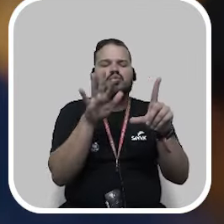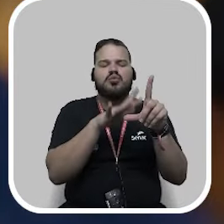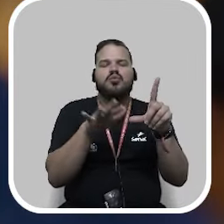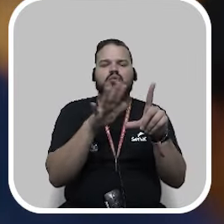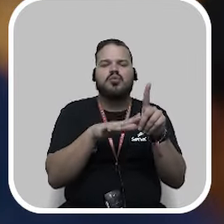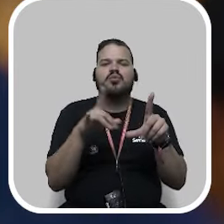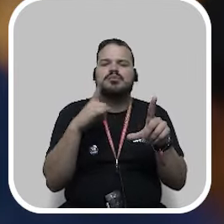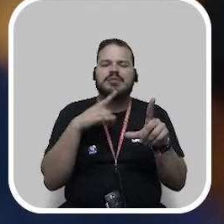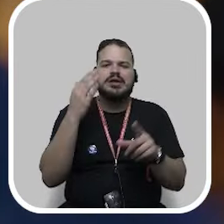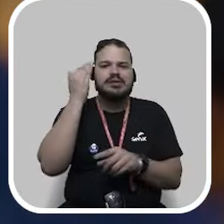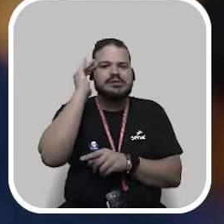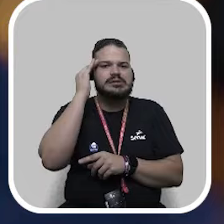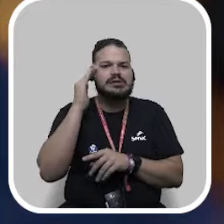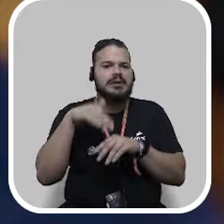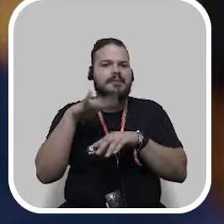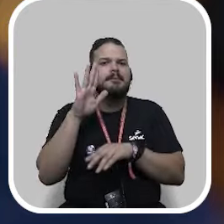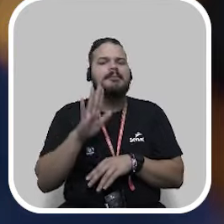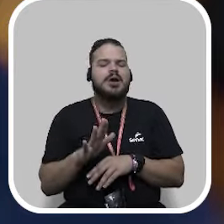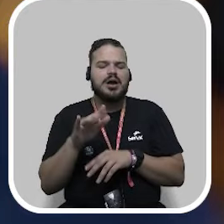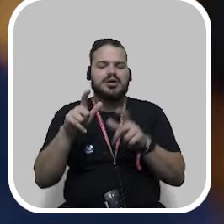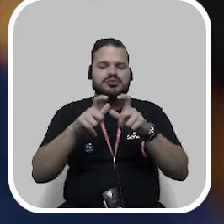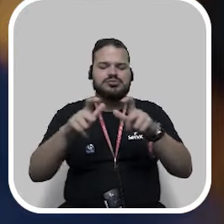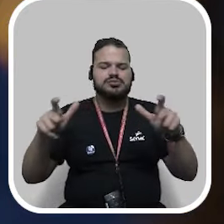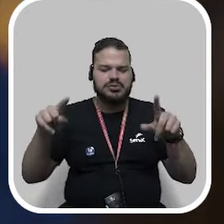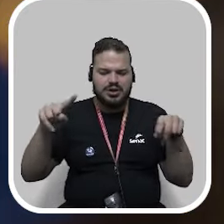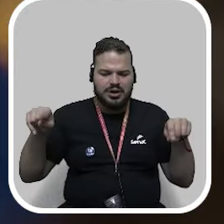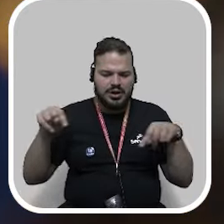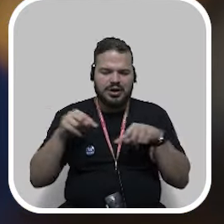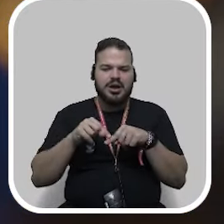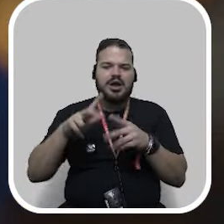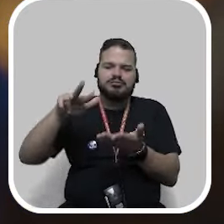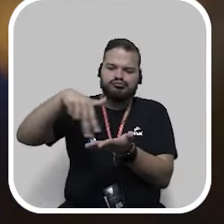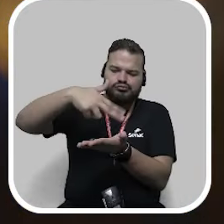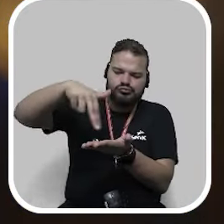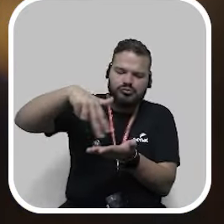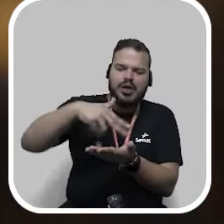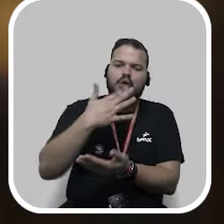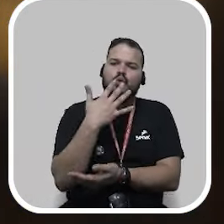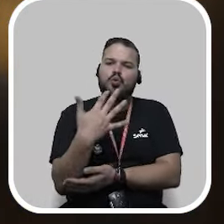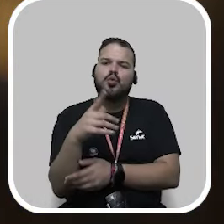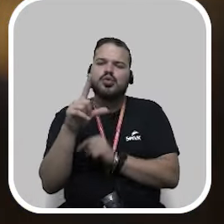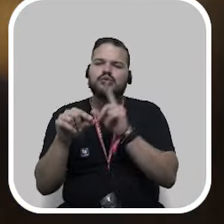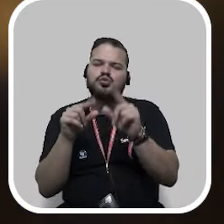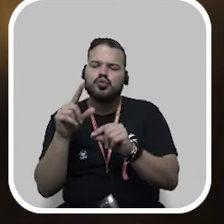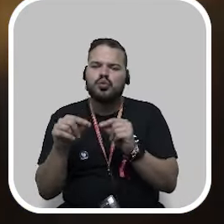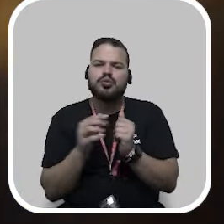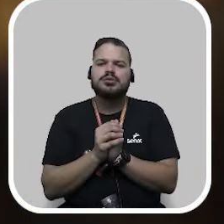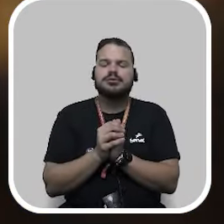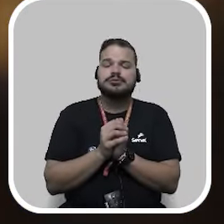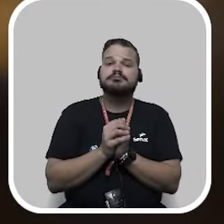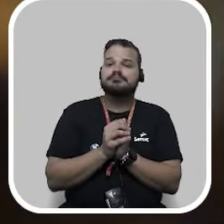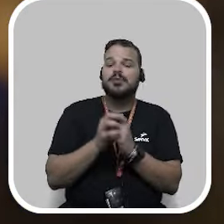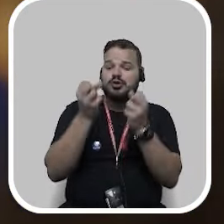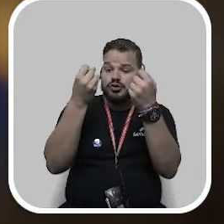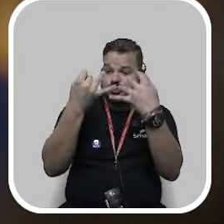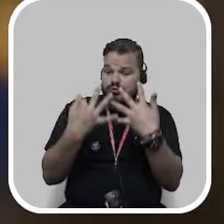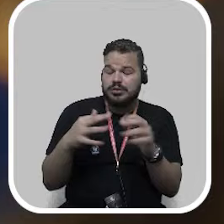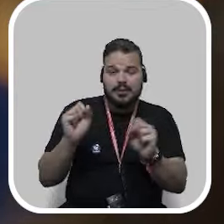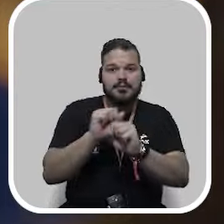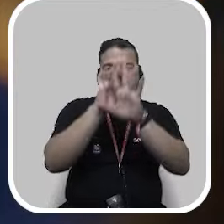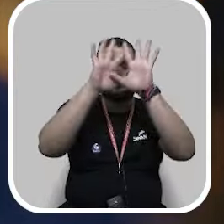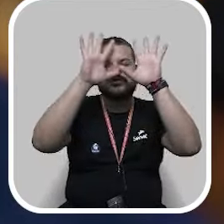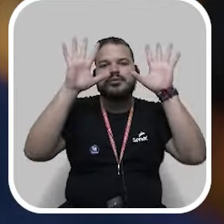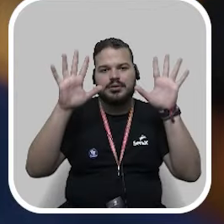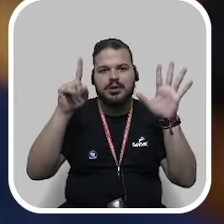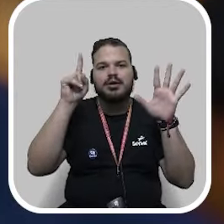acessar para entender mais sobre a ala entender mais sobre a coreografia e as cores escolhidas um pouco para difundir ainda mais o trabalho do